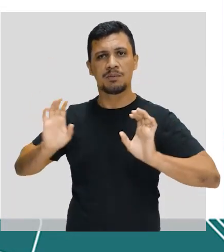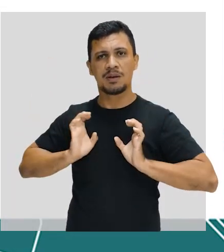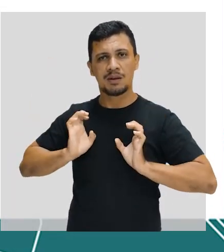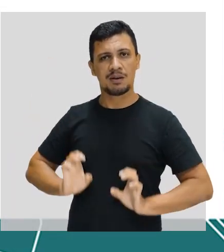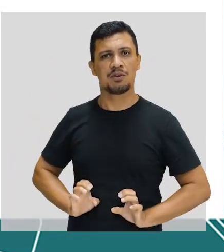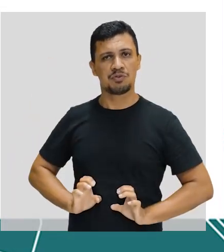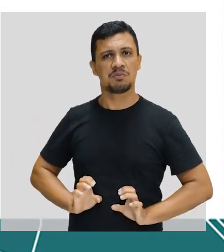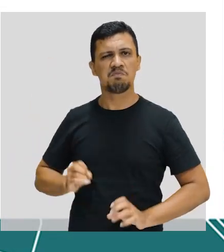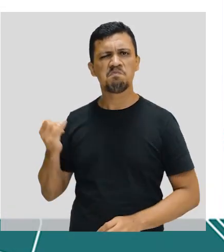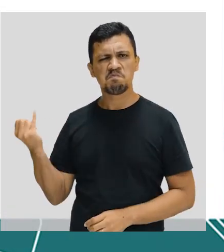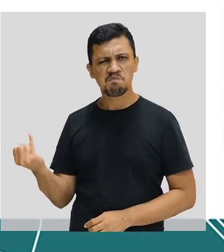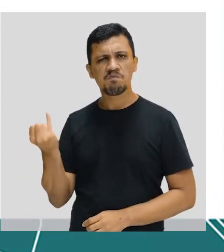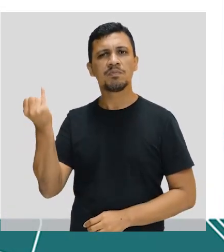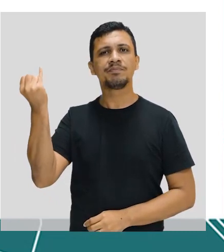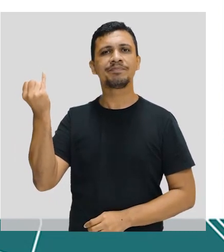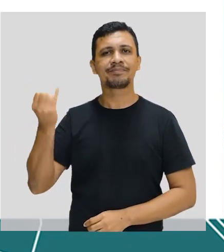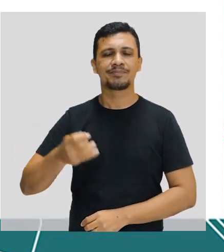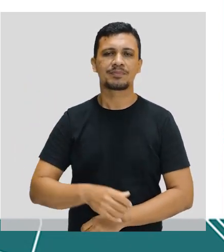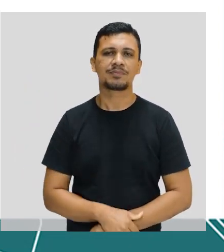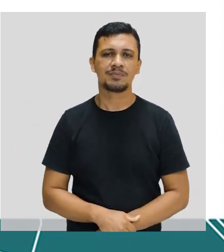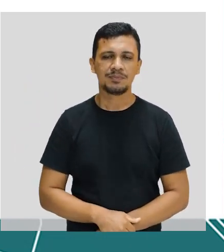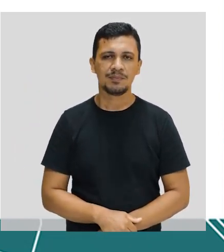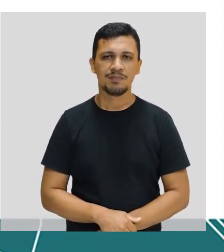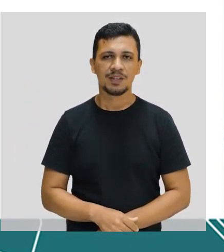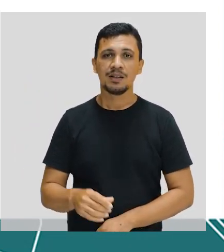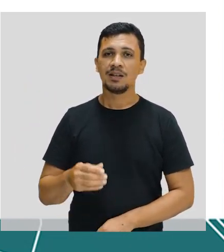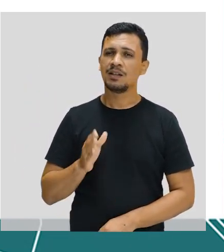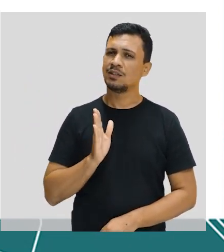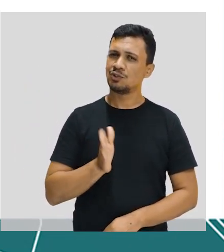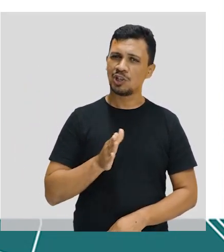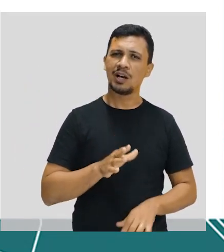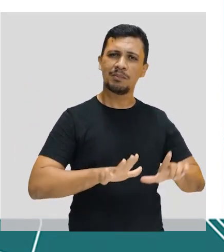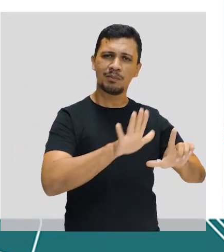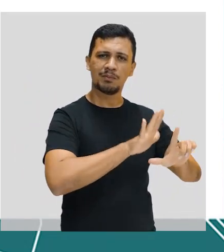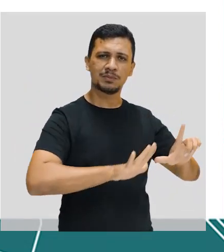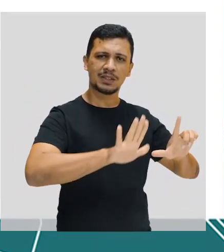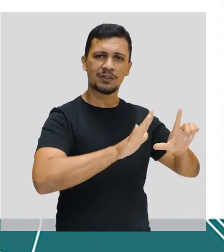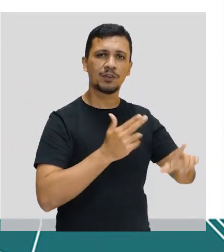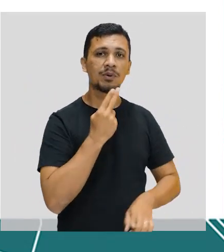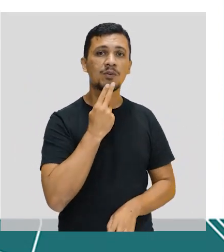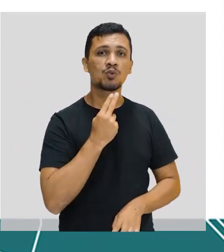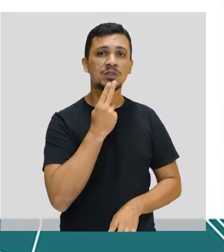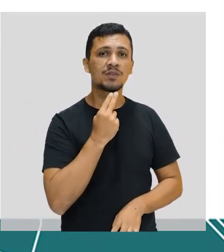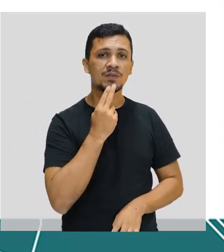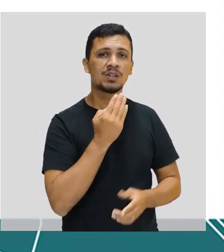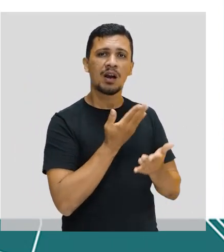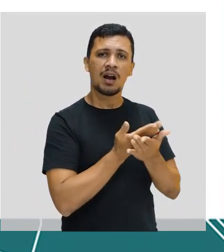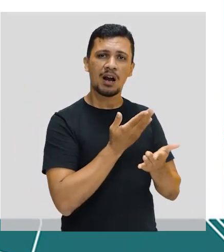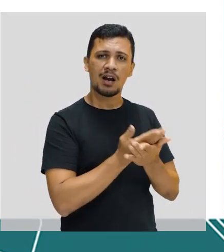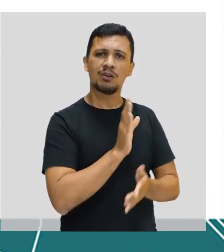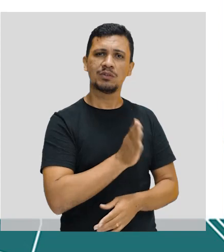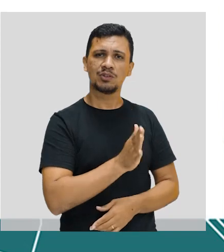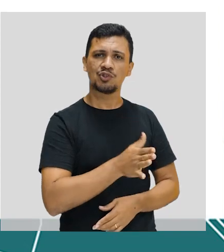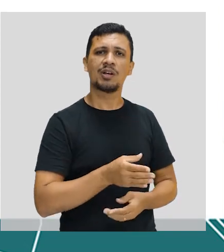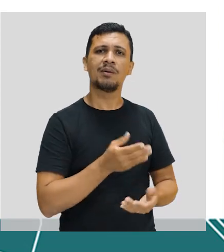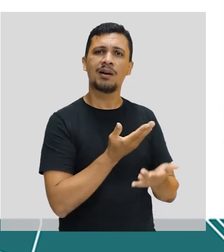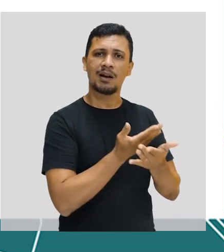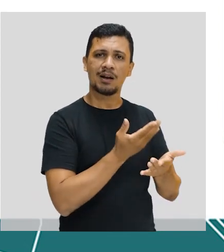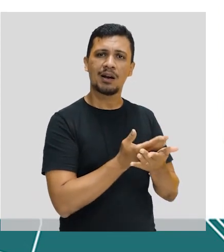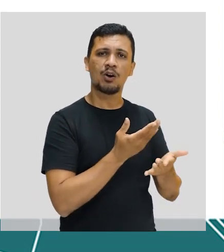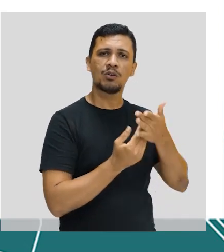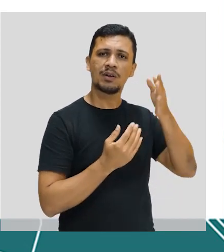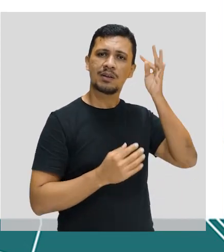da filosofia como a ética. E nós já temos aulas na plataforma Gonçalves Dias teóricas sobre isso.